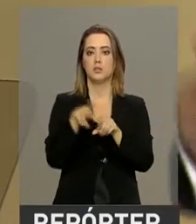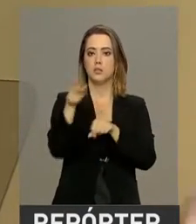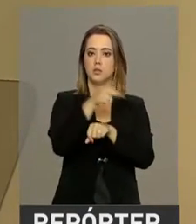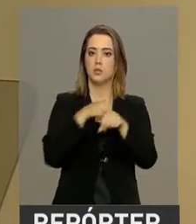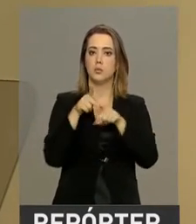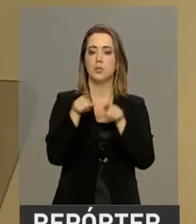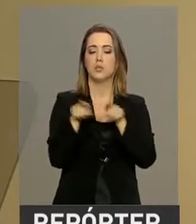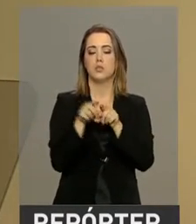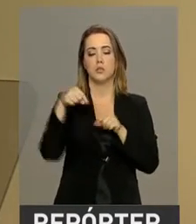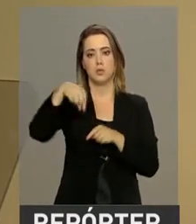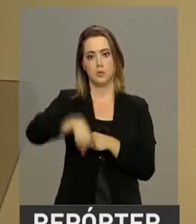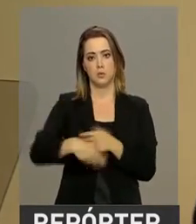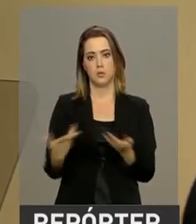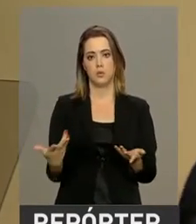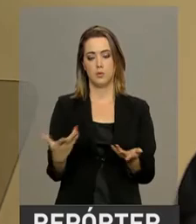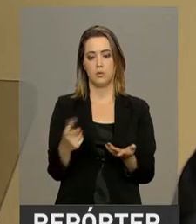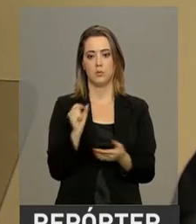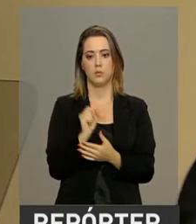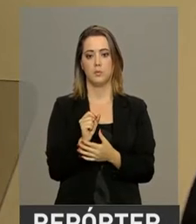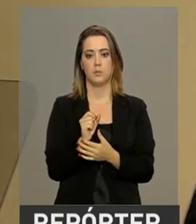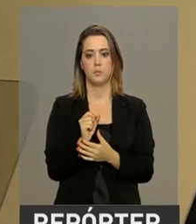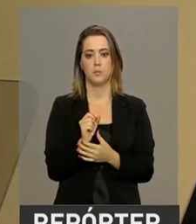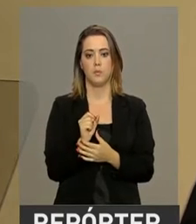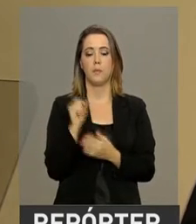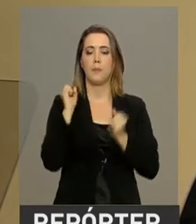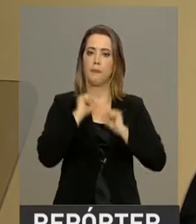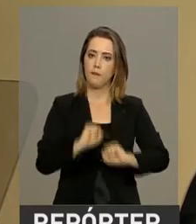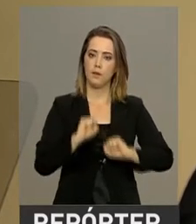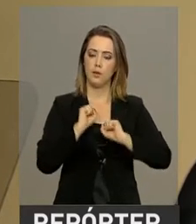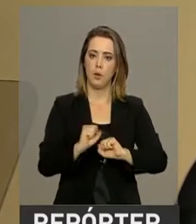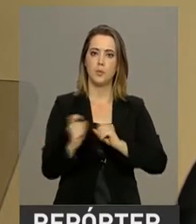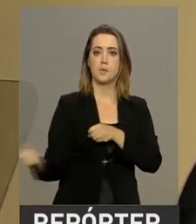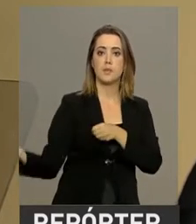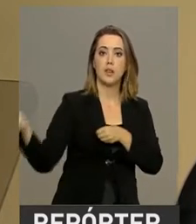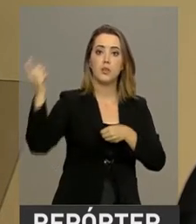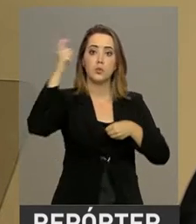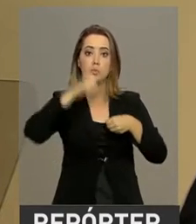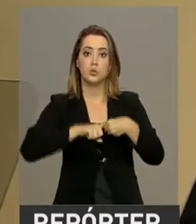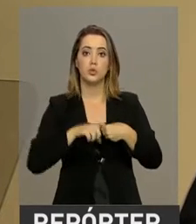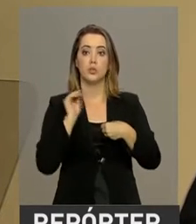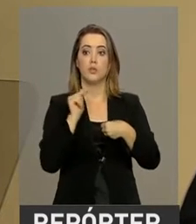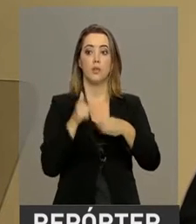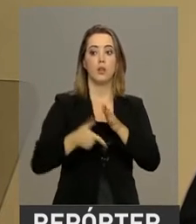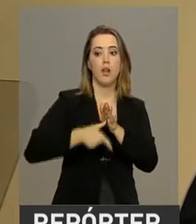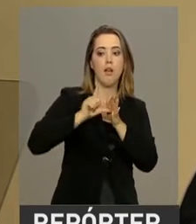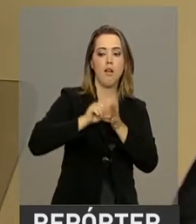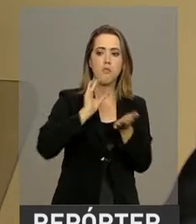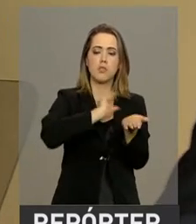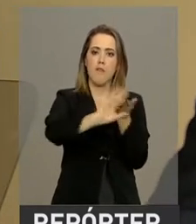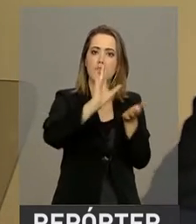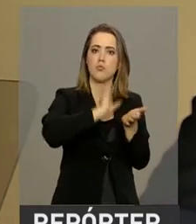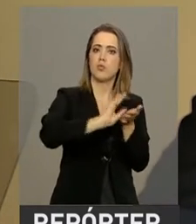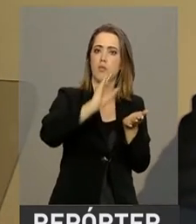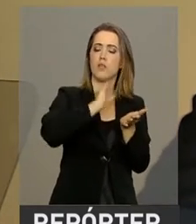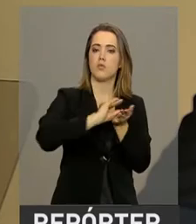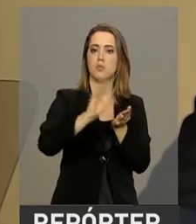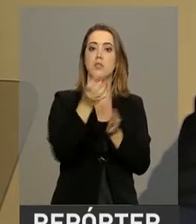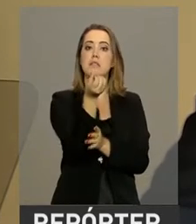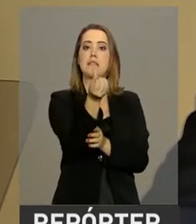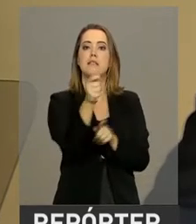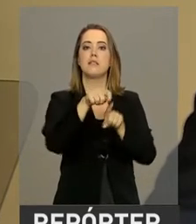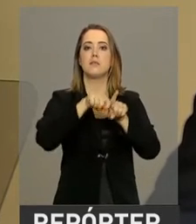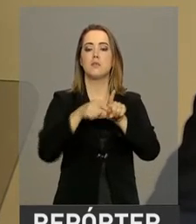fora uma uma possibilidade de voltar ao seu grau de investimentos você sabe que há seis meses